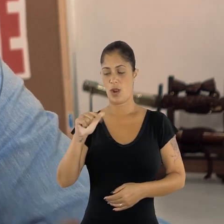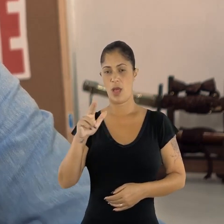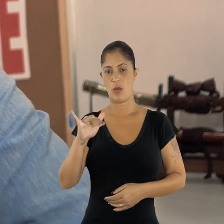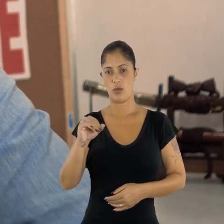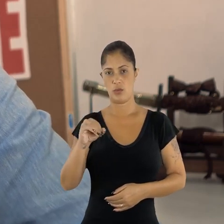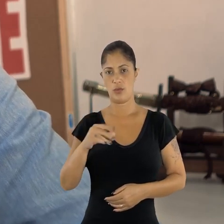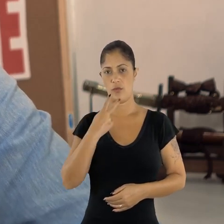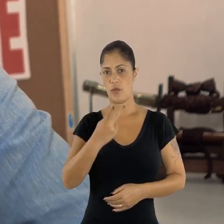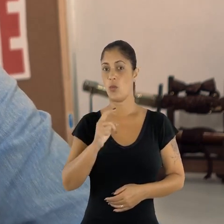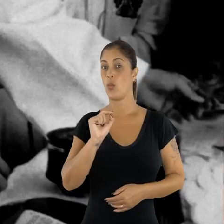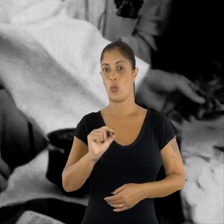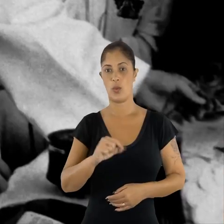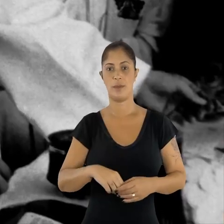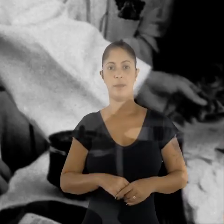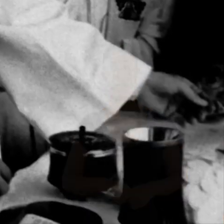Costa e Frei Beto.